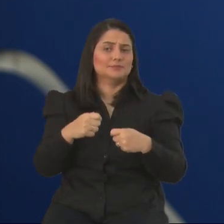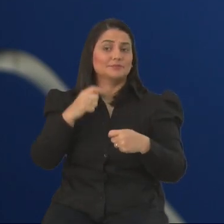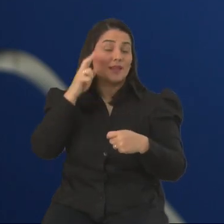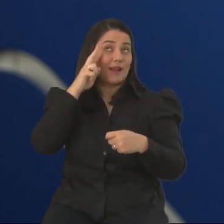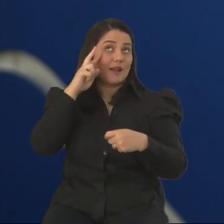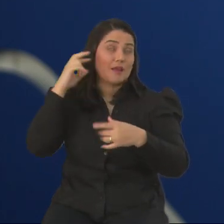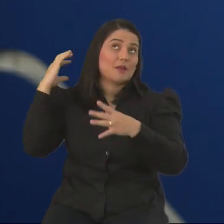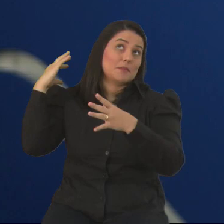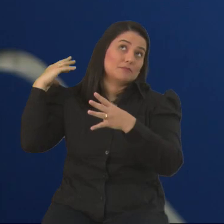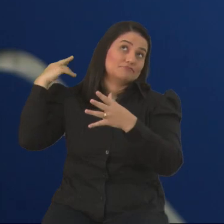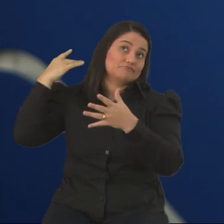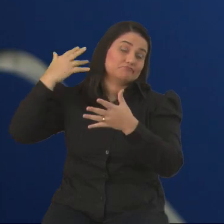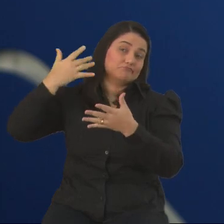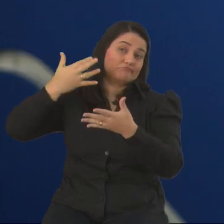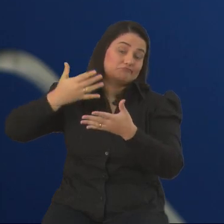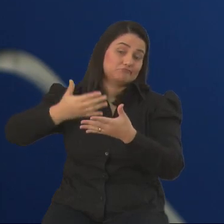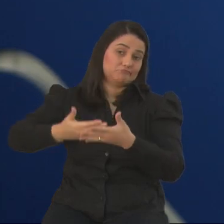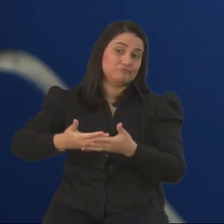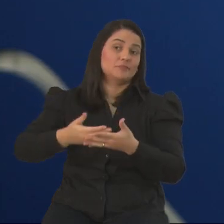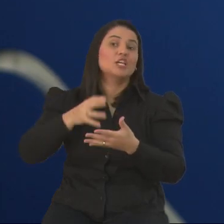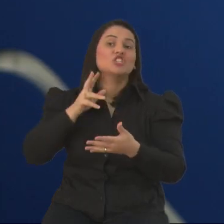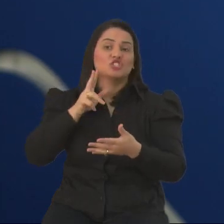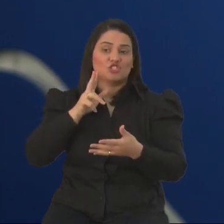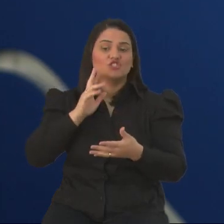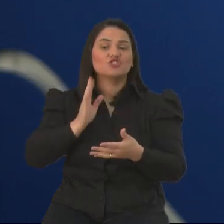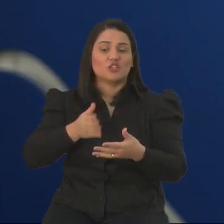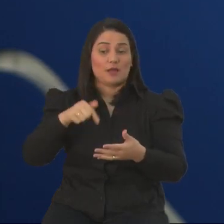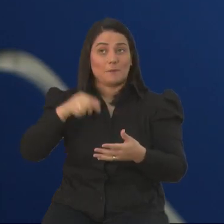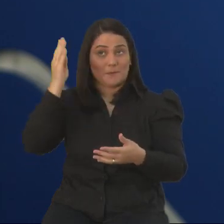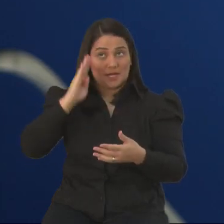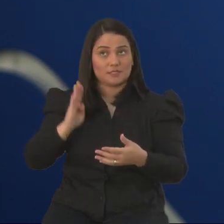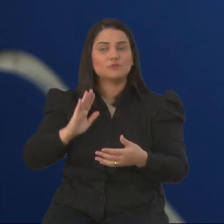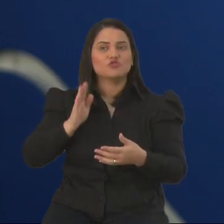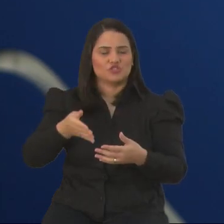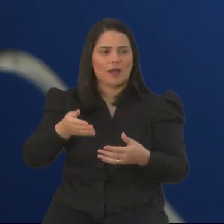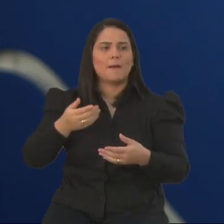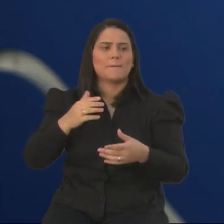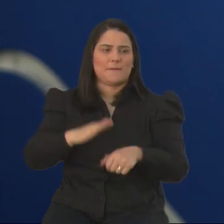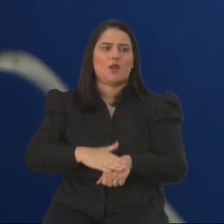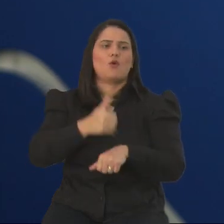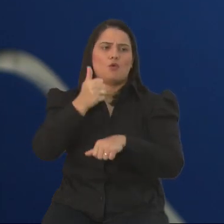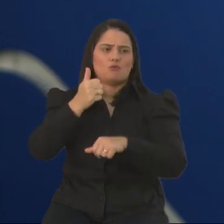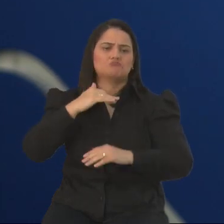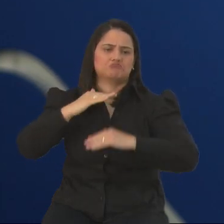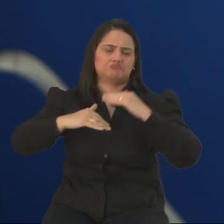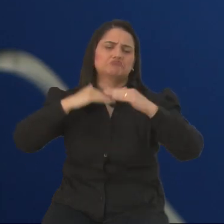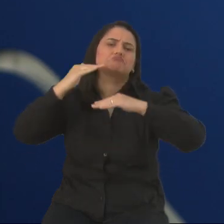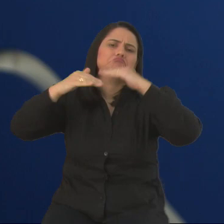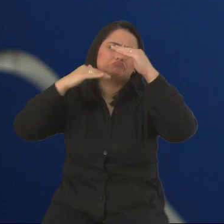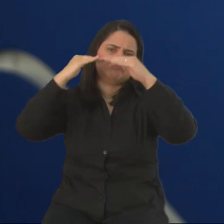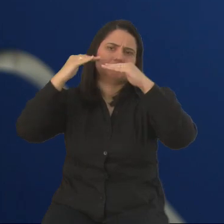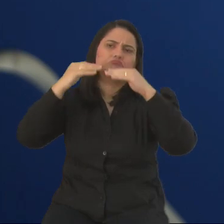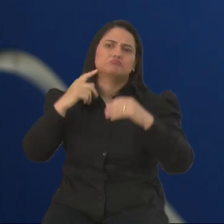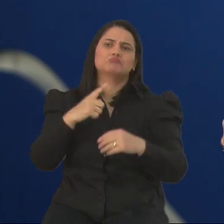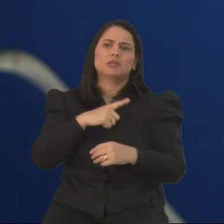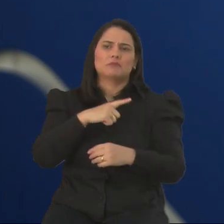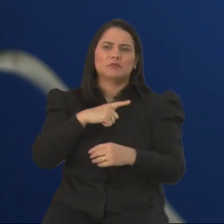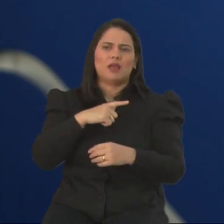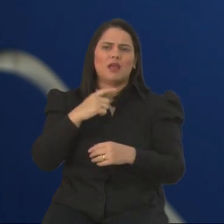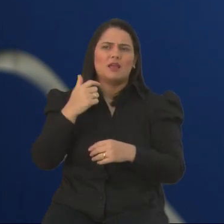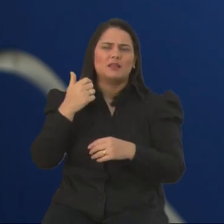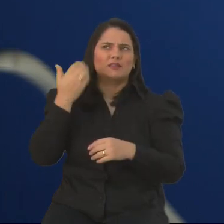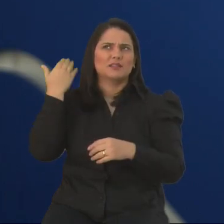que, neste aspecto, muito já se avançou no Brasil, se considerada a condição da mulher nas últimas décadas